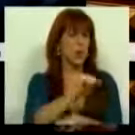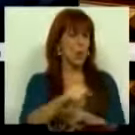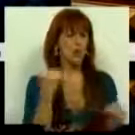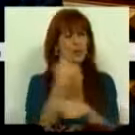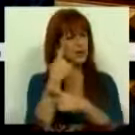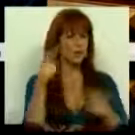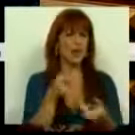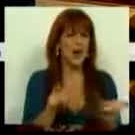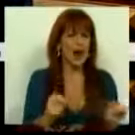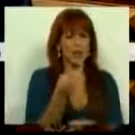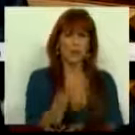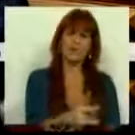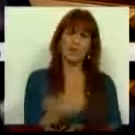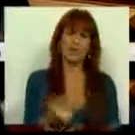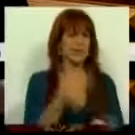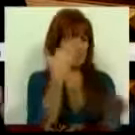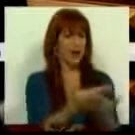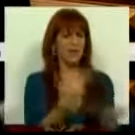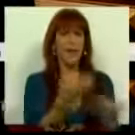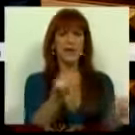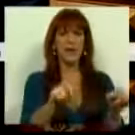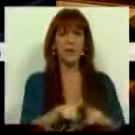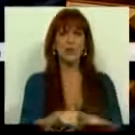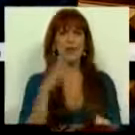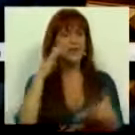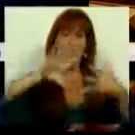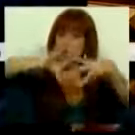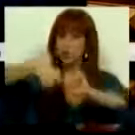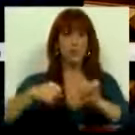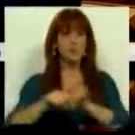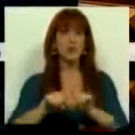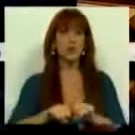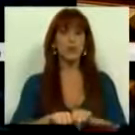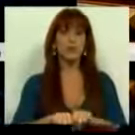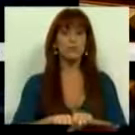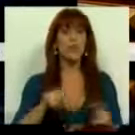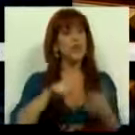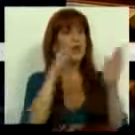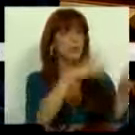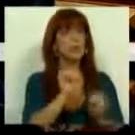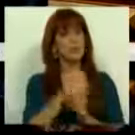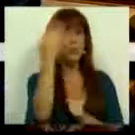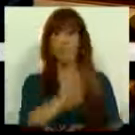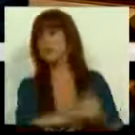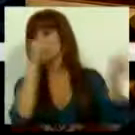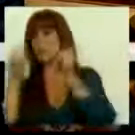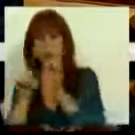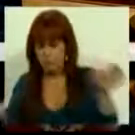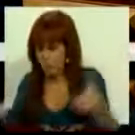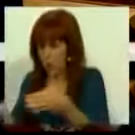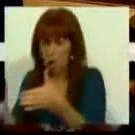Serviço Público de Rádio e de Televisão, que está presente também na tentativa de destruição do Centro de Produção do Porto. E, por outro lado, um